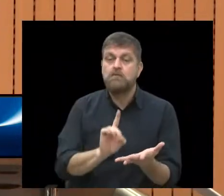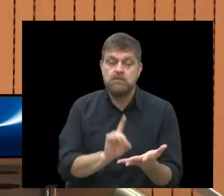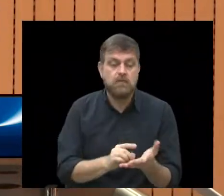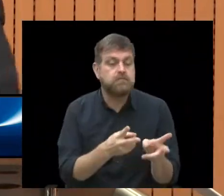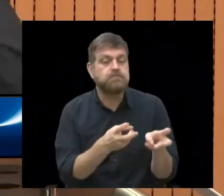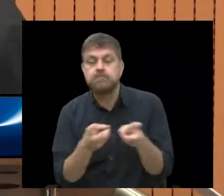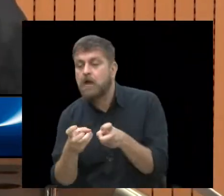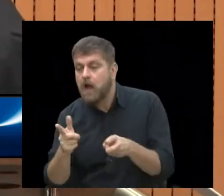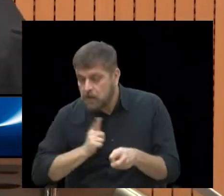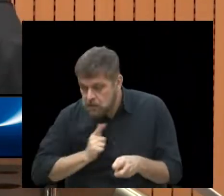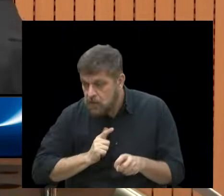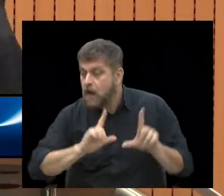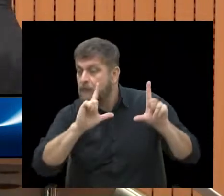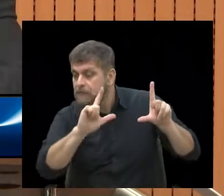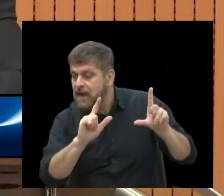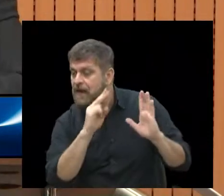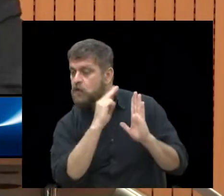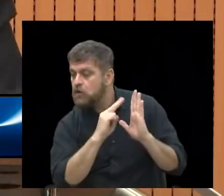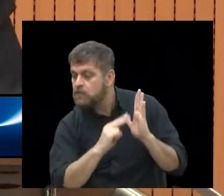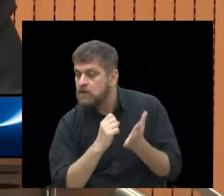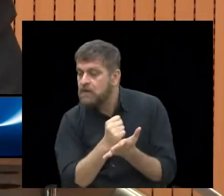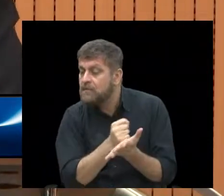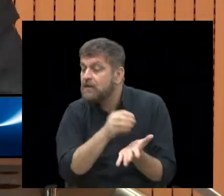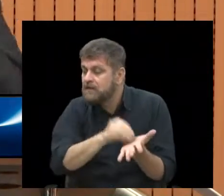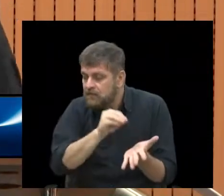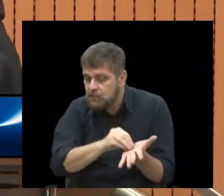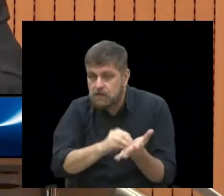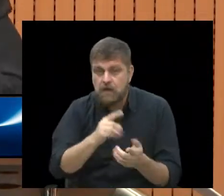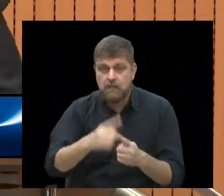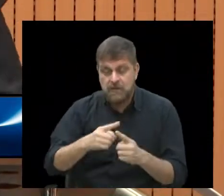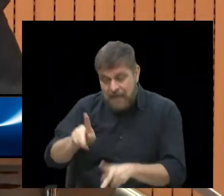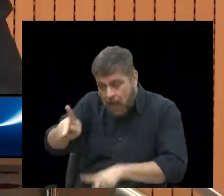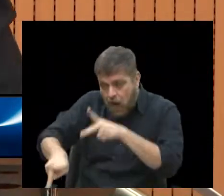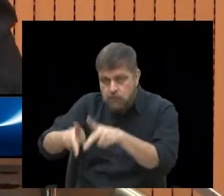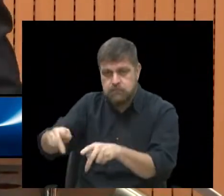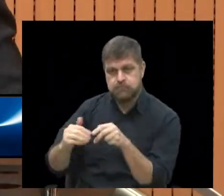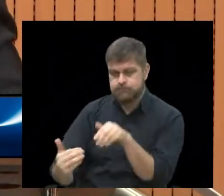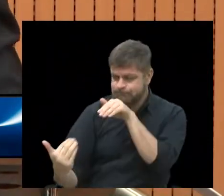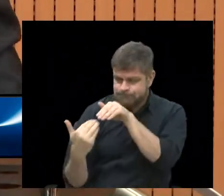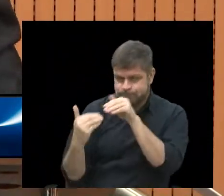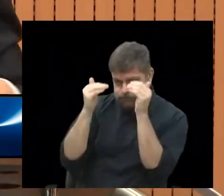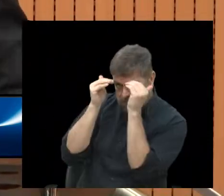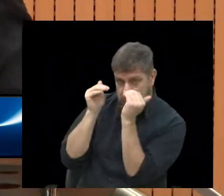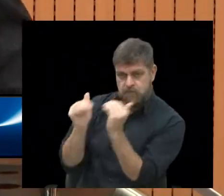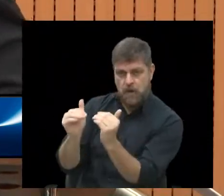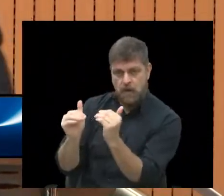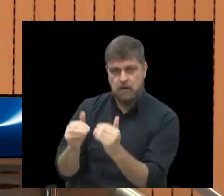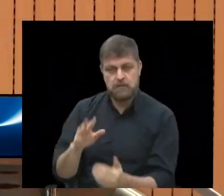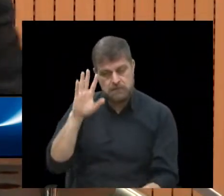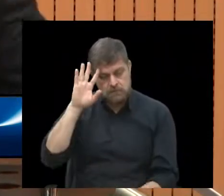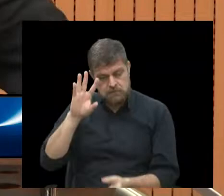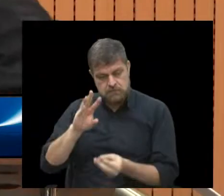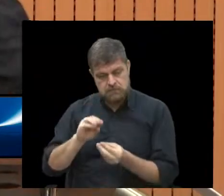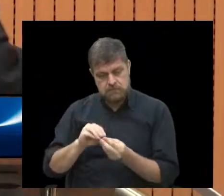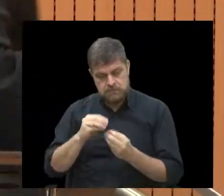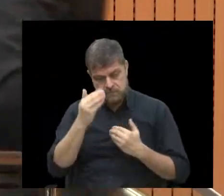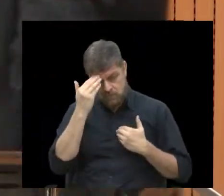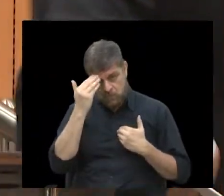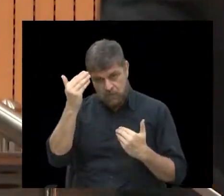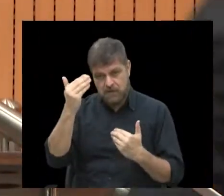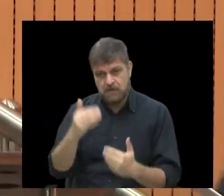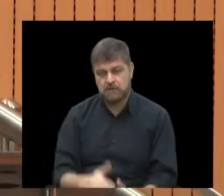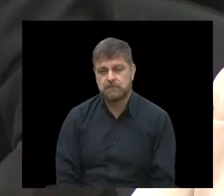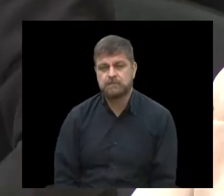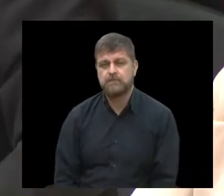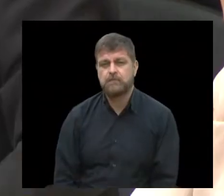sendo divulgado em nome do respeito às pessoas, em nome da transparência com a coisa pública. Muito obrigado.